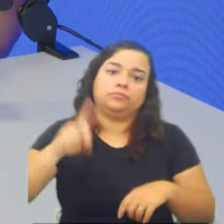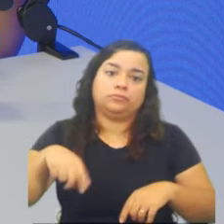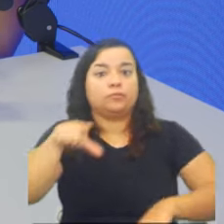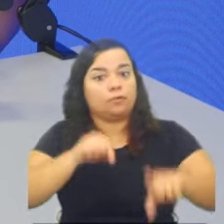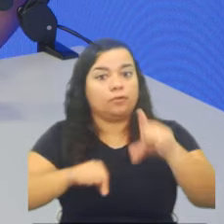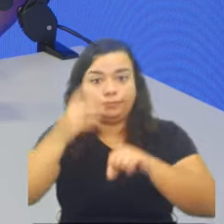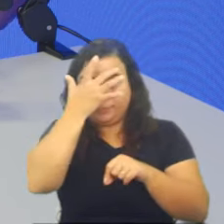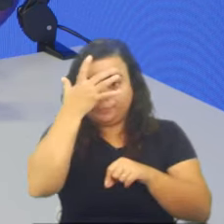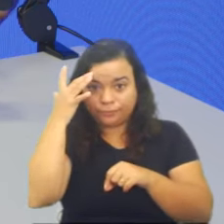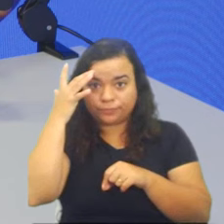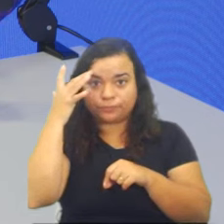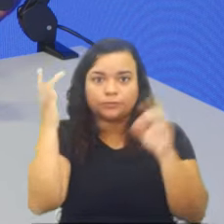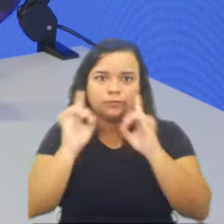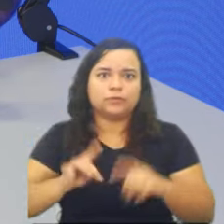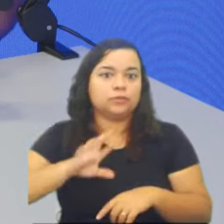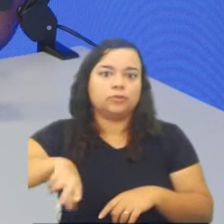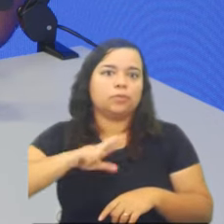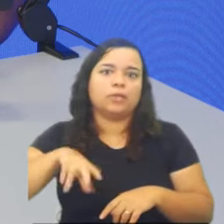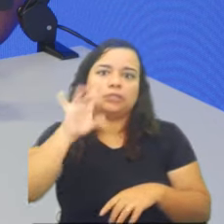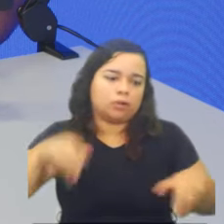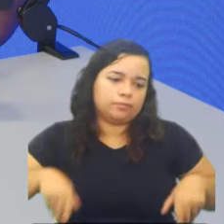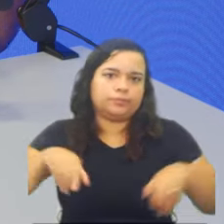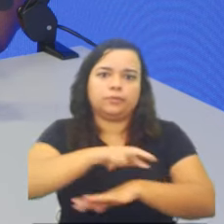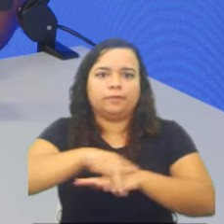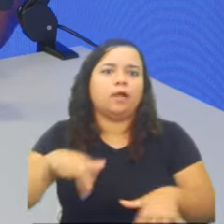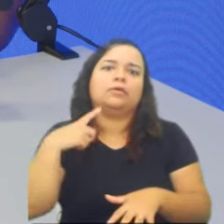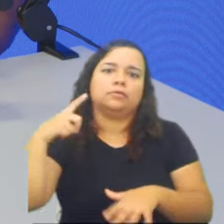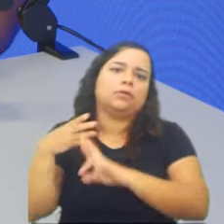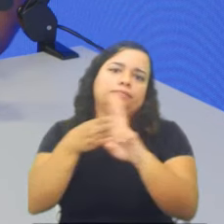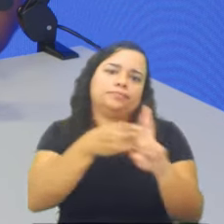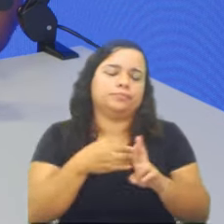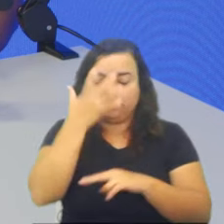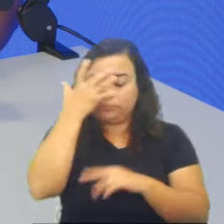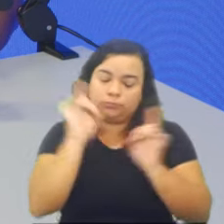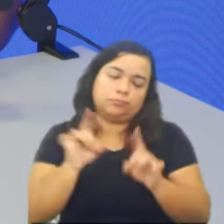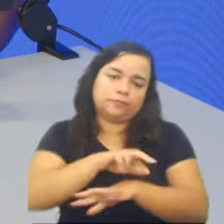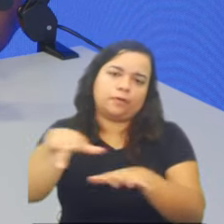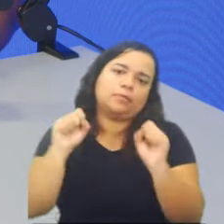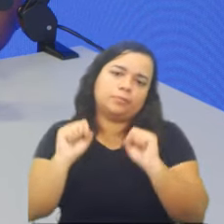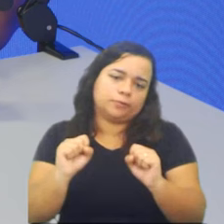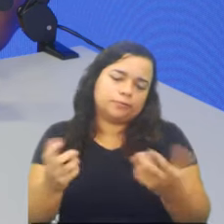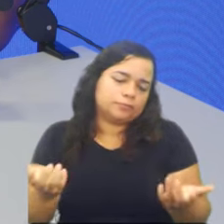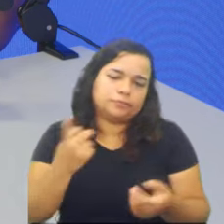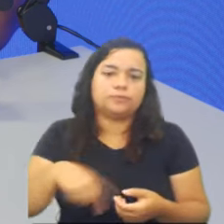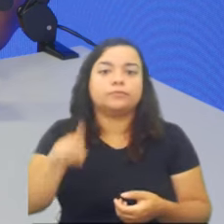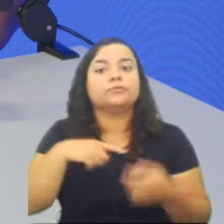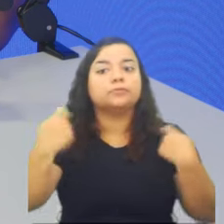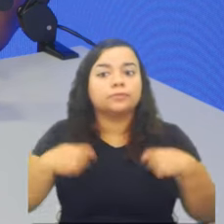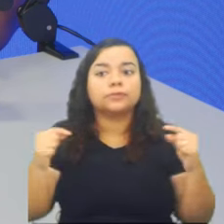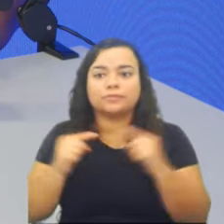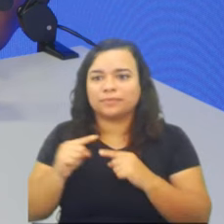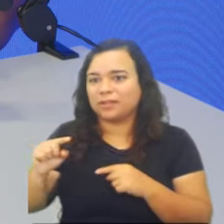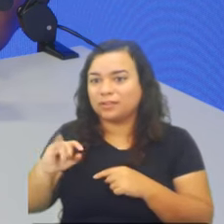e e vamos lembrar que pessoa com deficiência não é só o cadeirante né a gente pode ter vários outros ali representando então a gente tem que